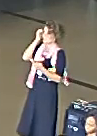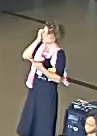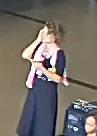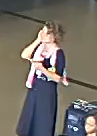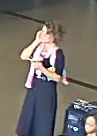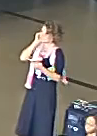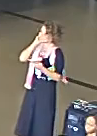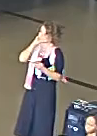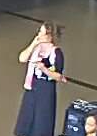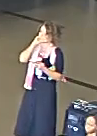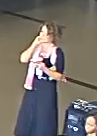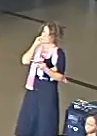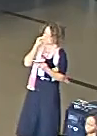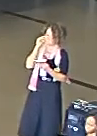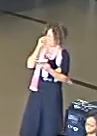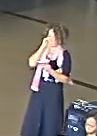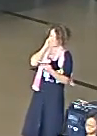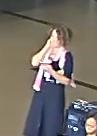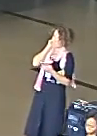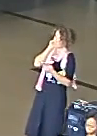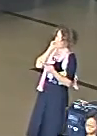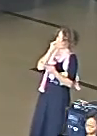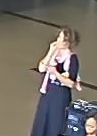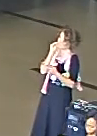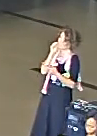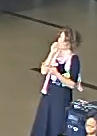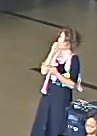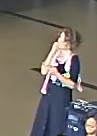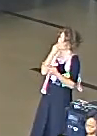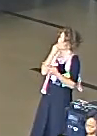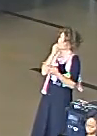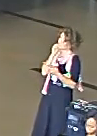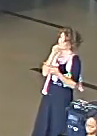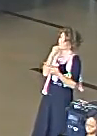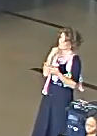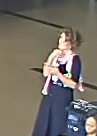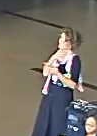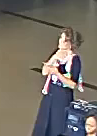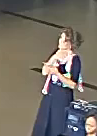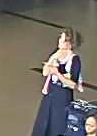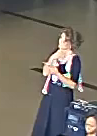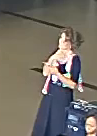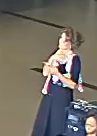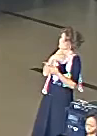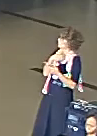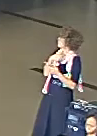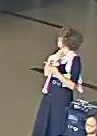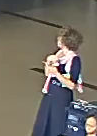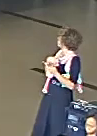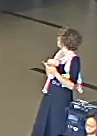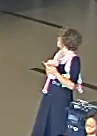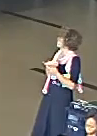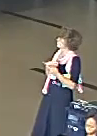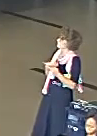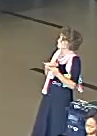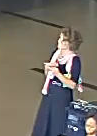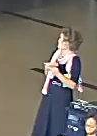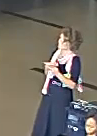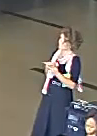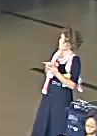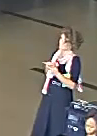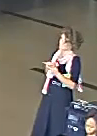banheiro de Brasília são 12 horas de viagem por quê Porque a dificuldade de descer de um ô desse é muito